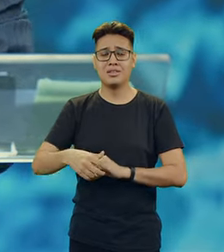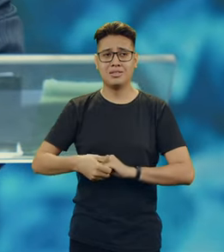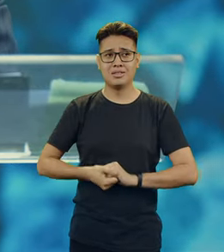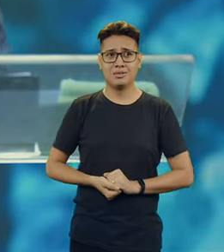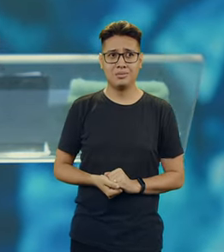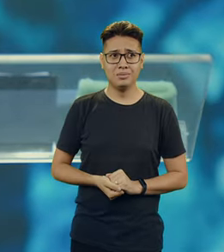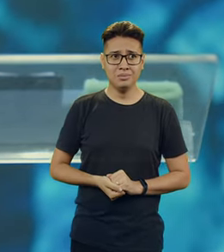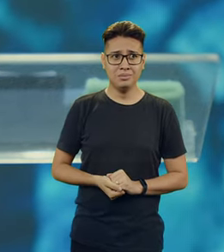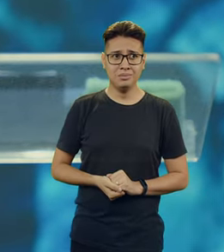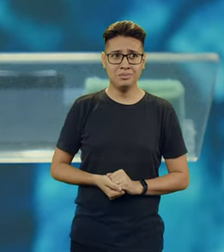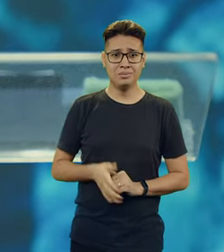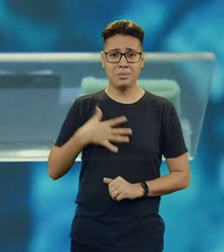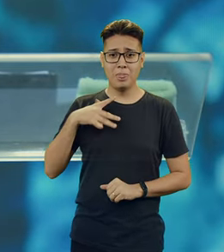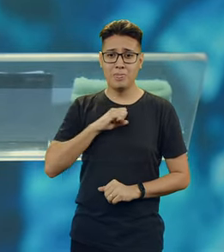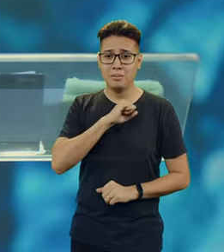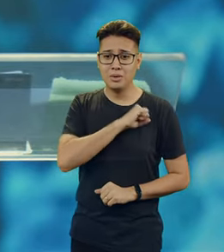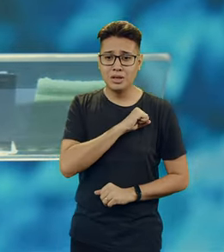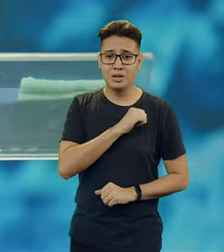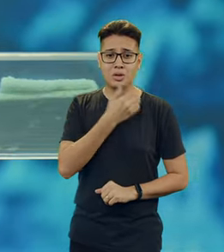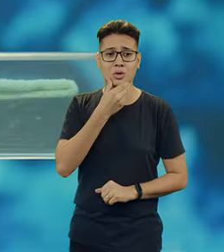quero dizer, meu sogro?